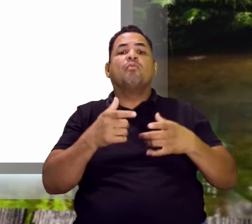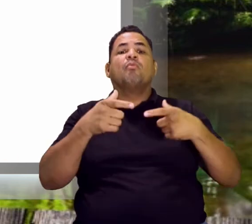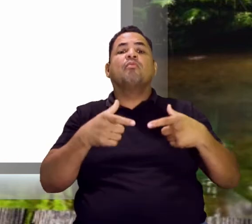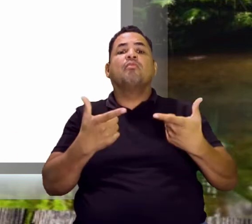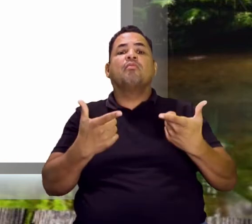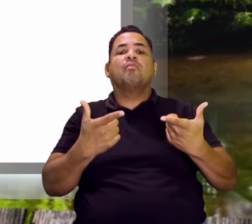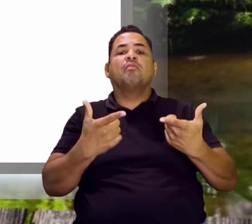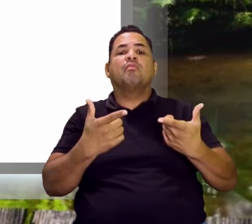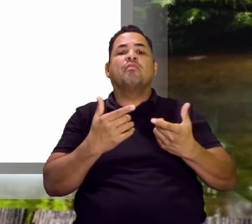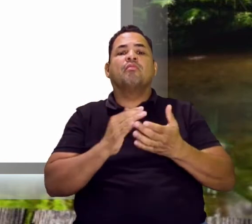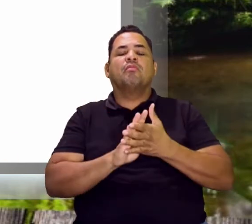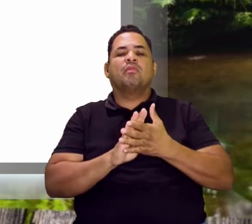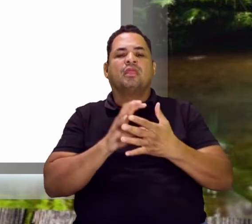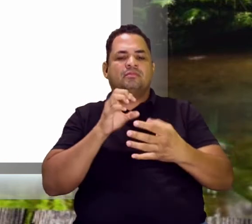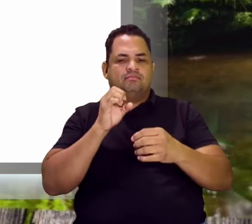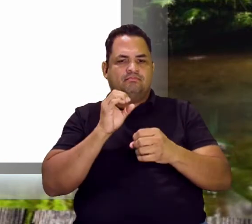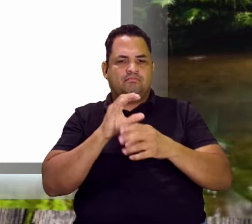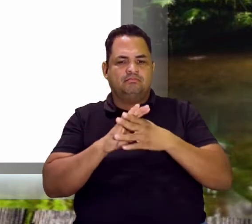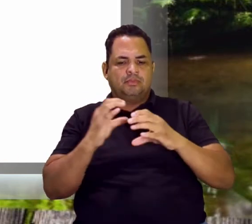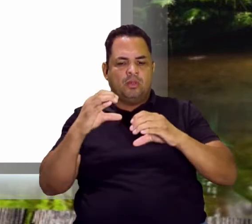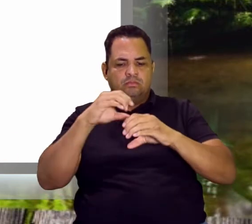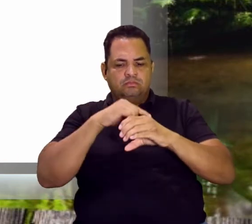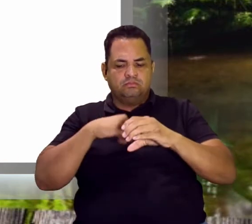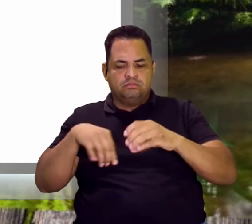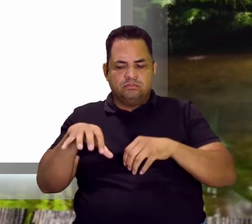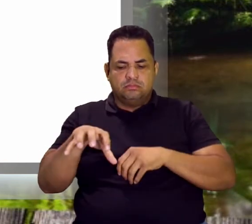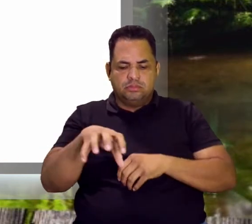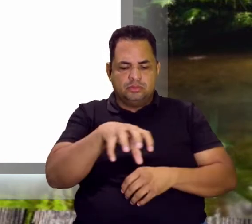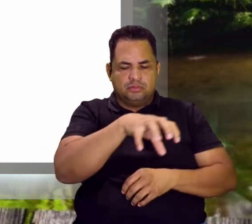estão? Cristalizados no ambiente,